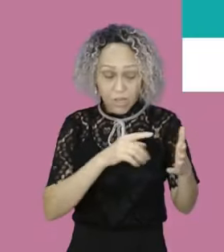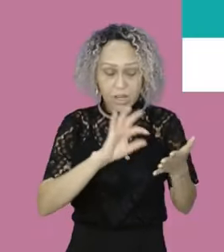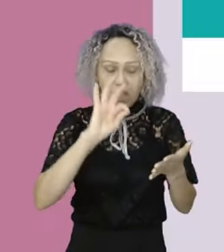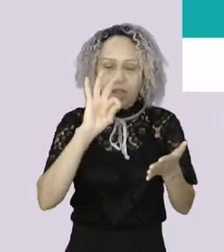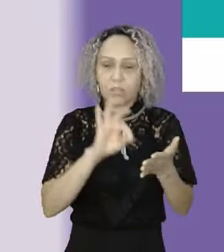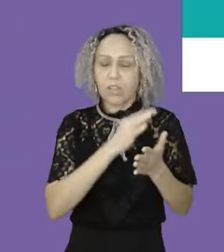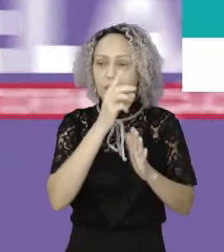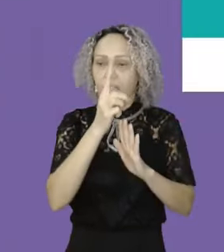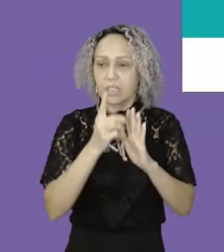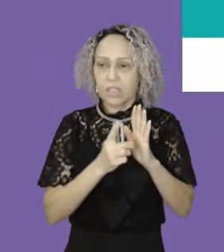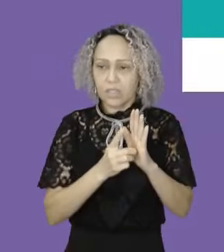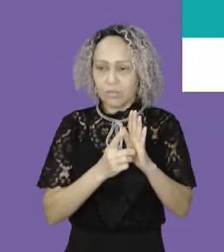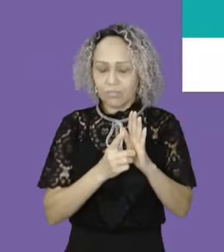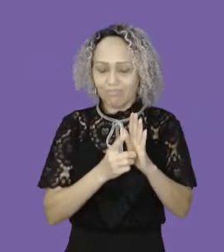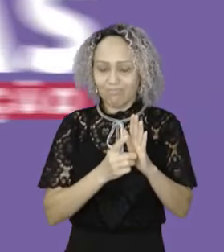2